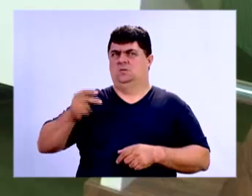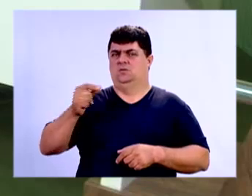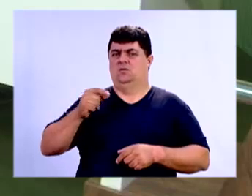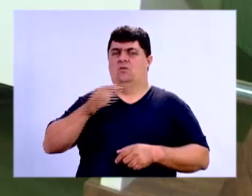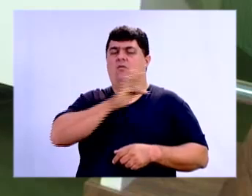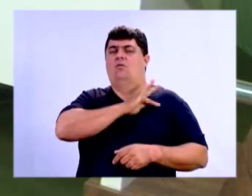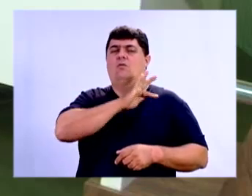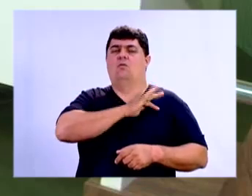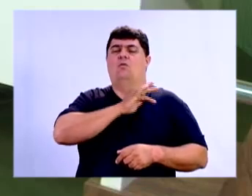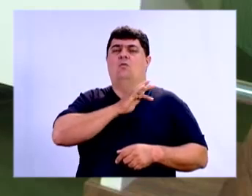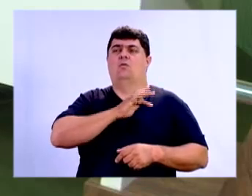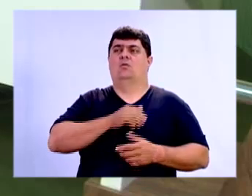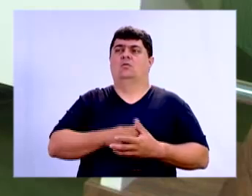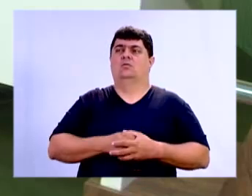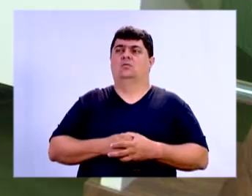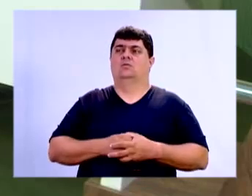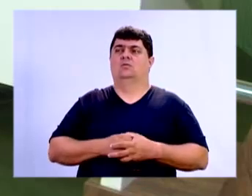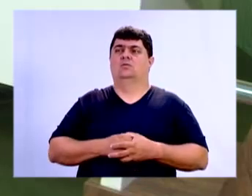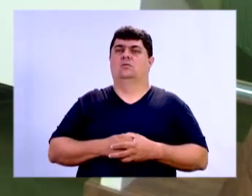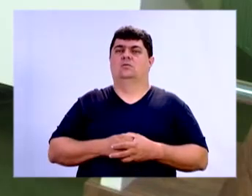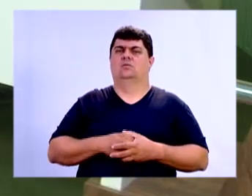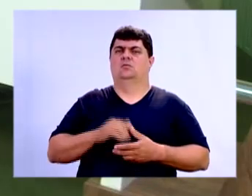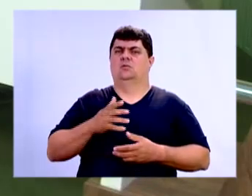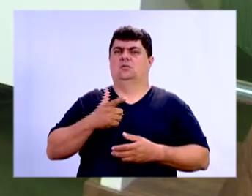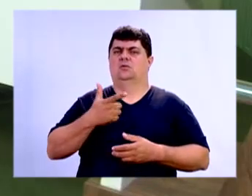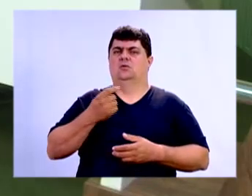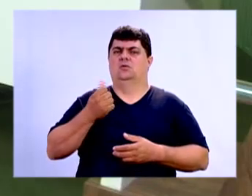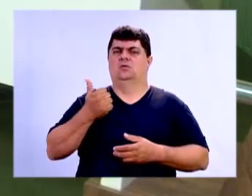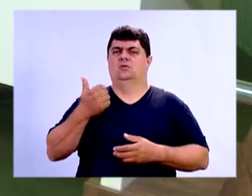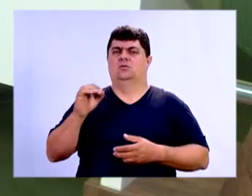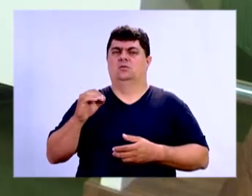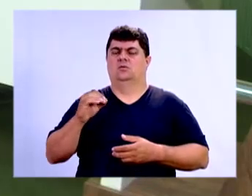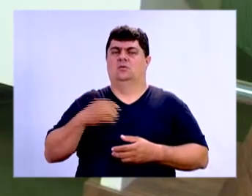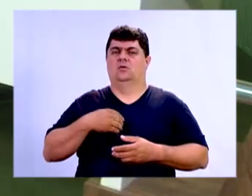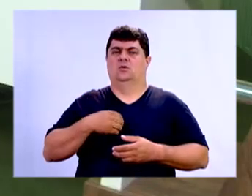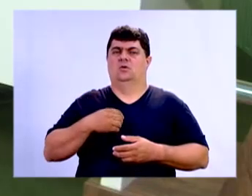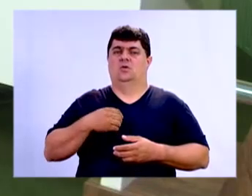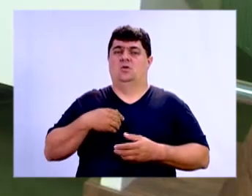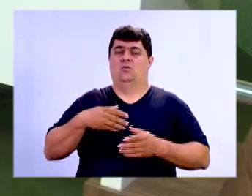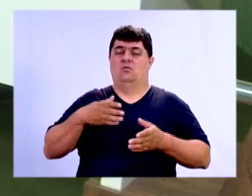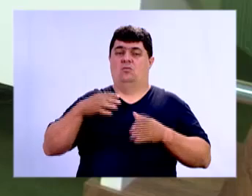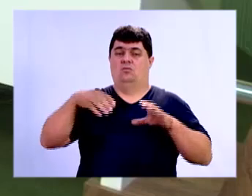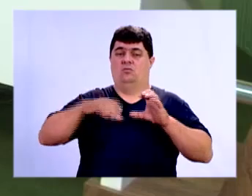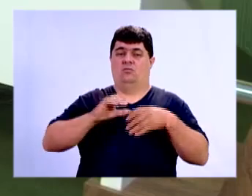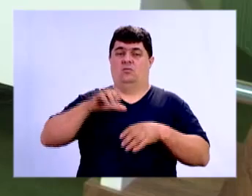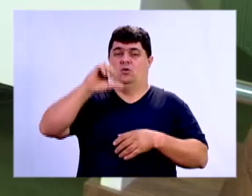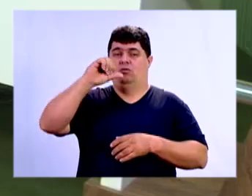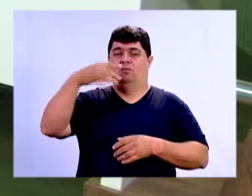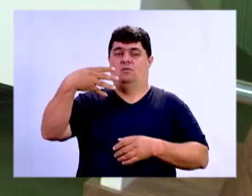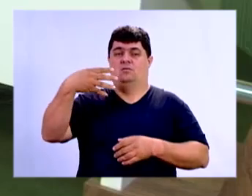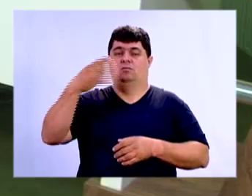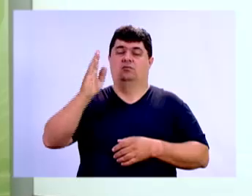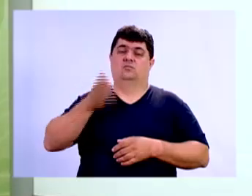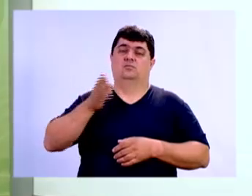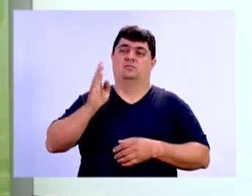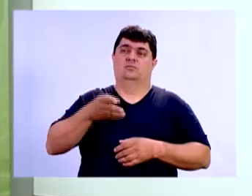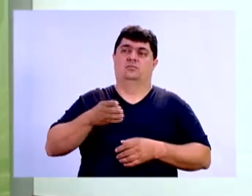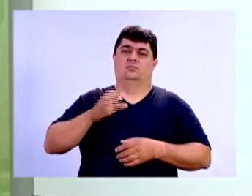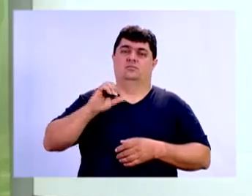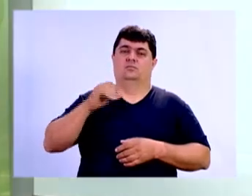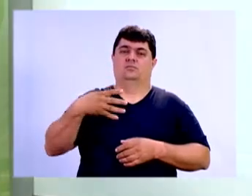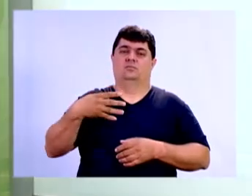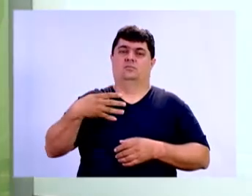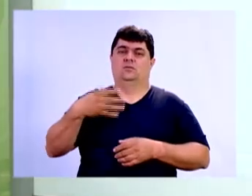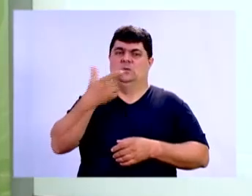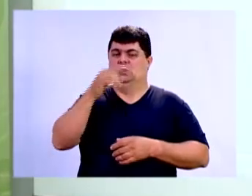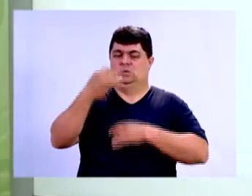faculdade? Faz 2010. 2010. Eu saí em 94. Em 94